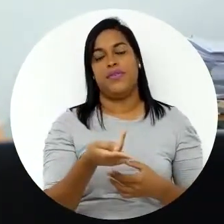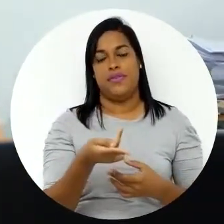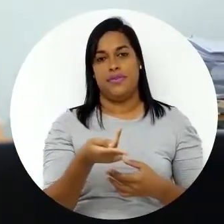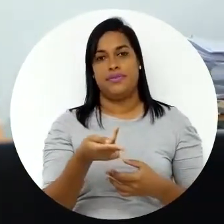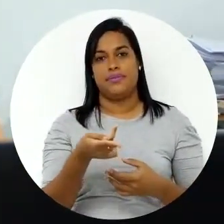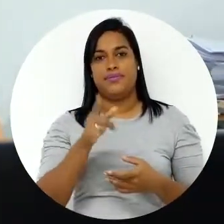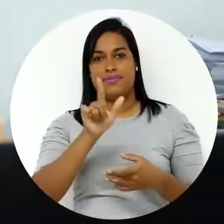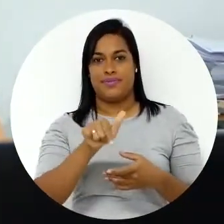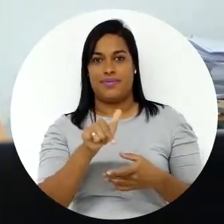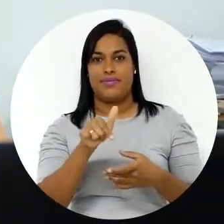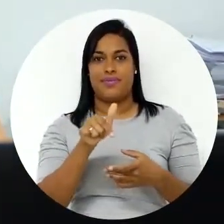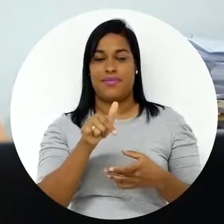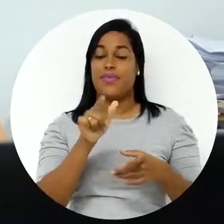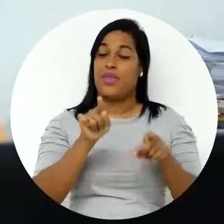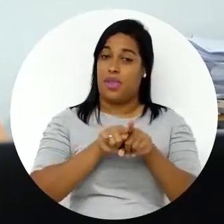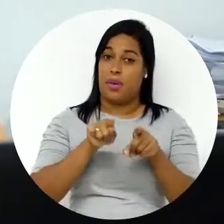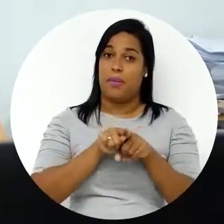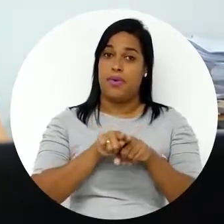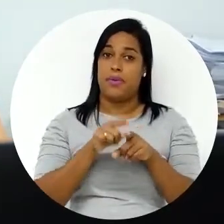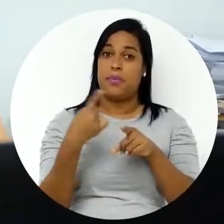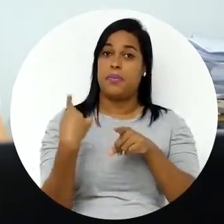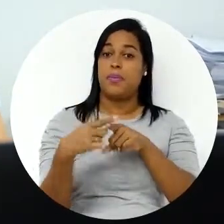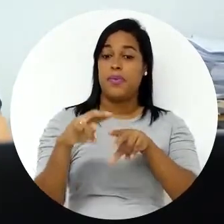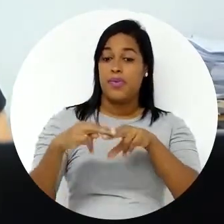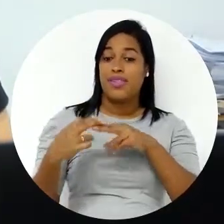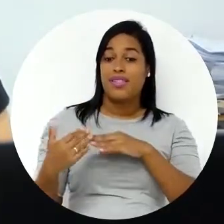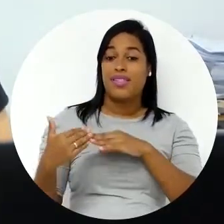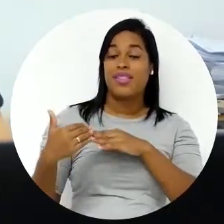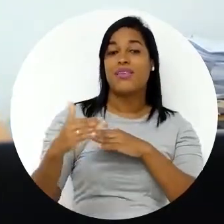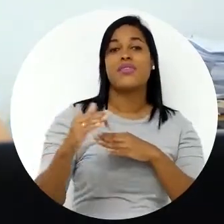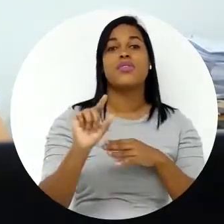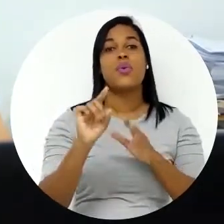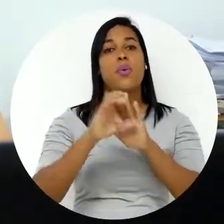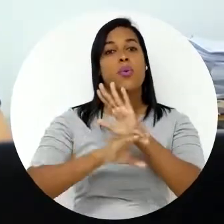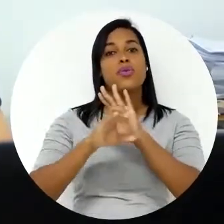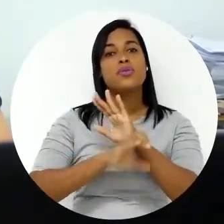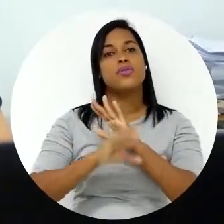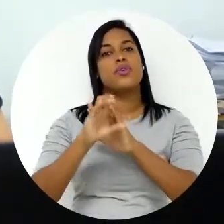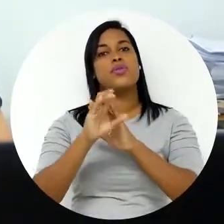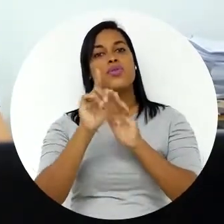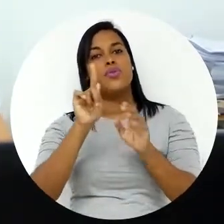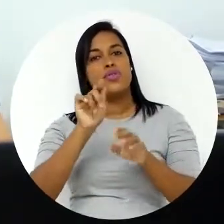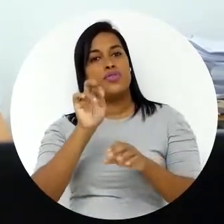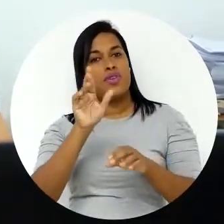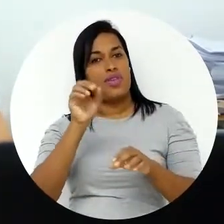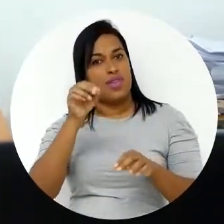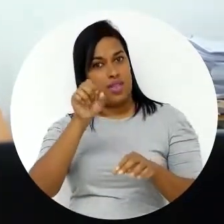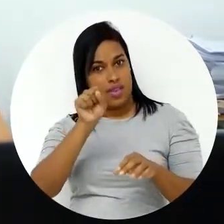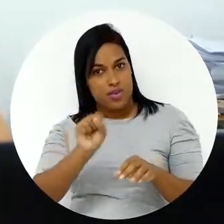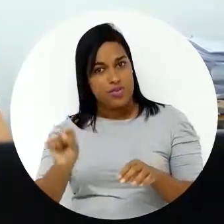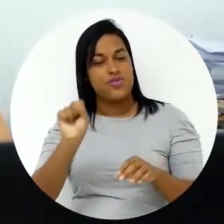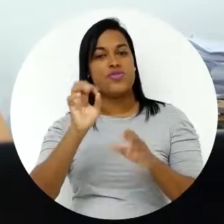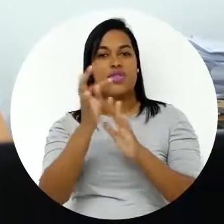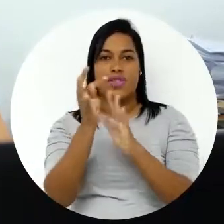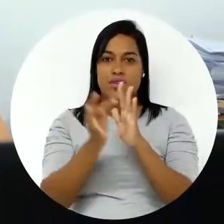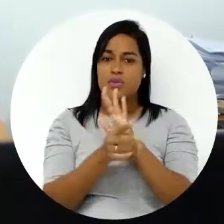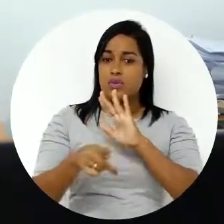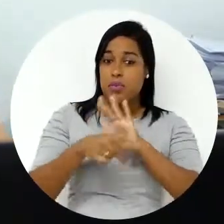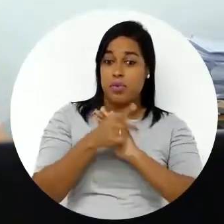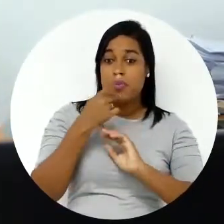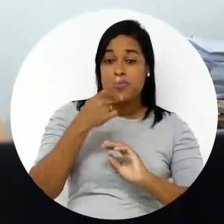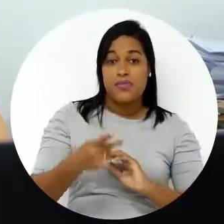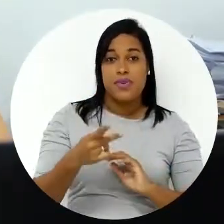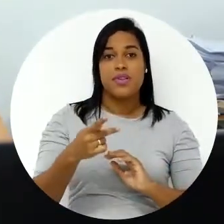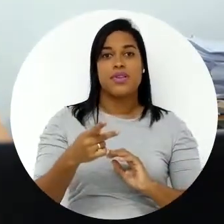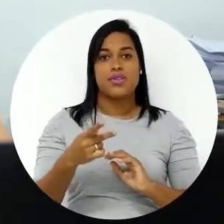dizer, né? É importante a gente debater isso porque lá na frente a gente vai debater o conceito de gêneros textuais e tipos textuais e vai ver que